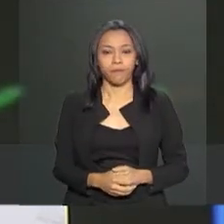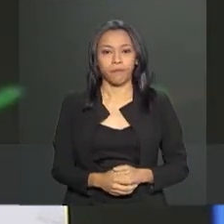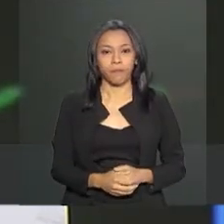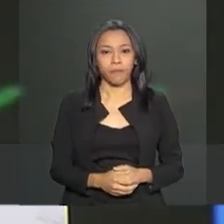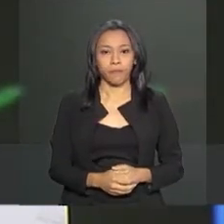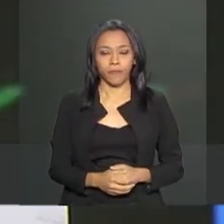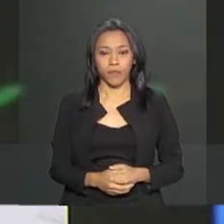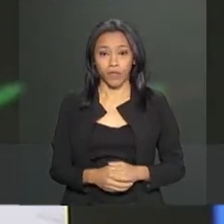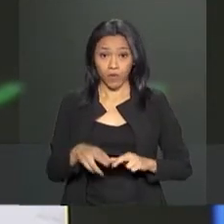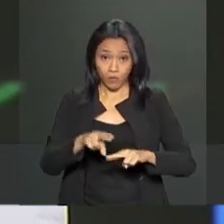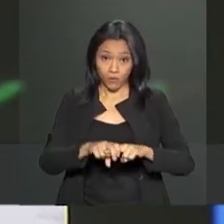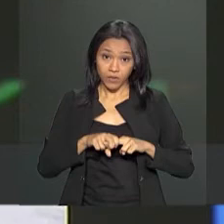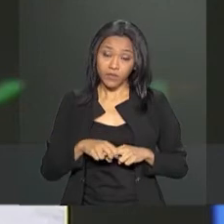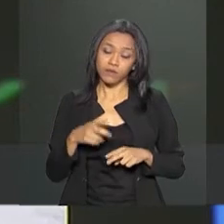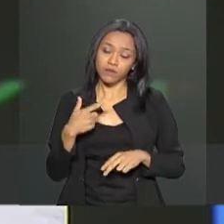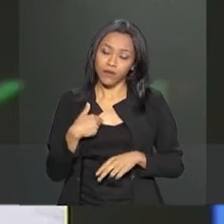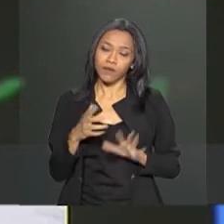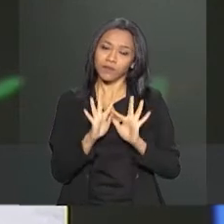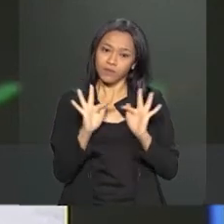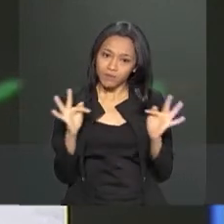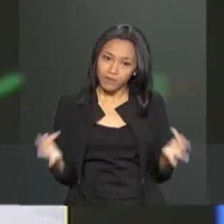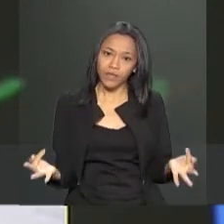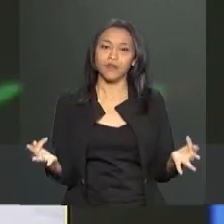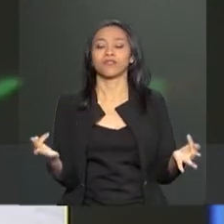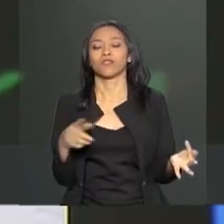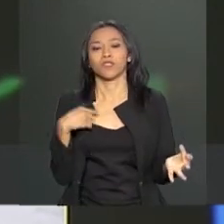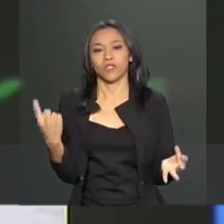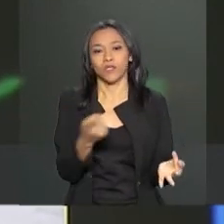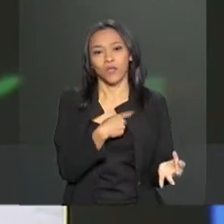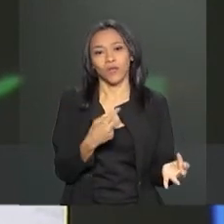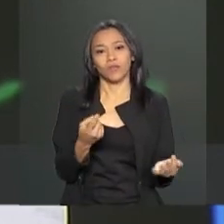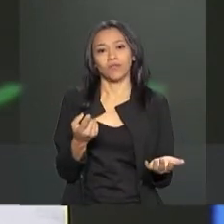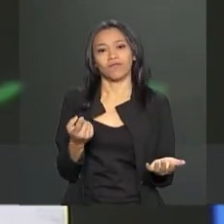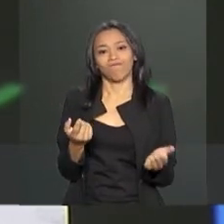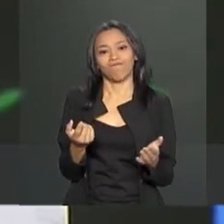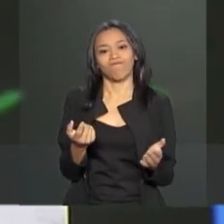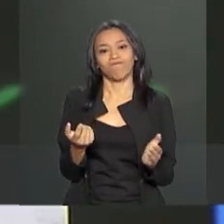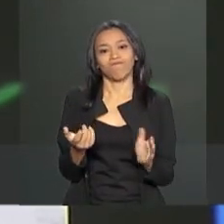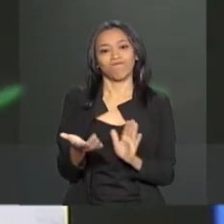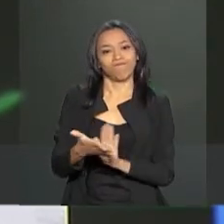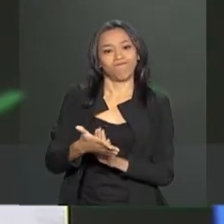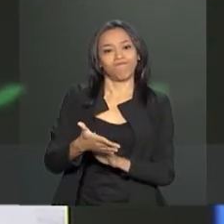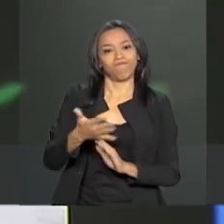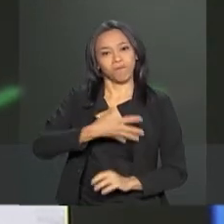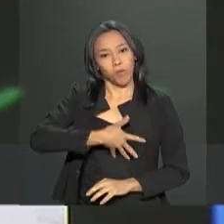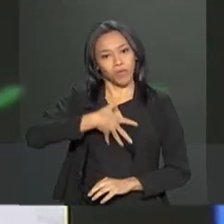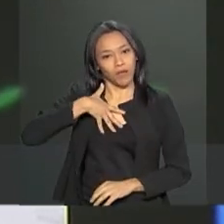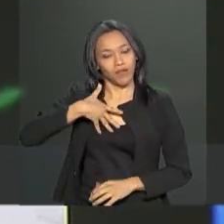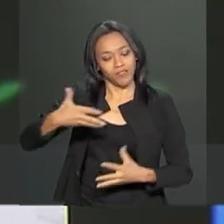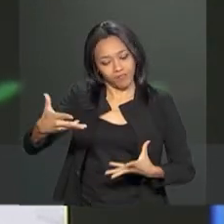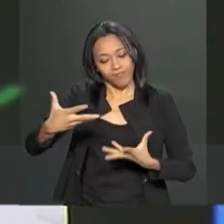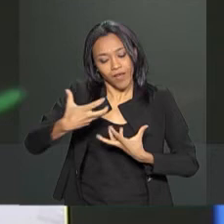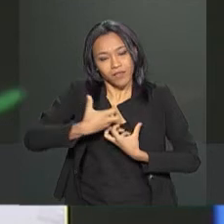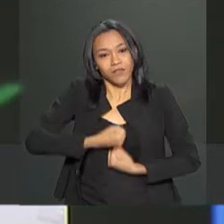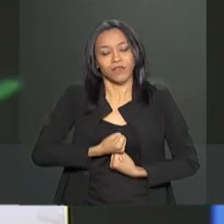Portanto, é com muita humildade que nós recebemos esta homenagem, não é?